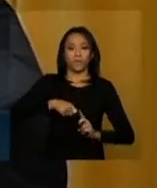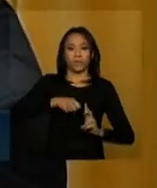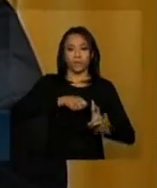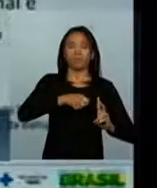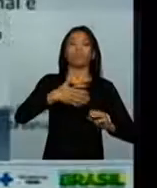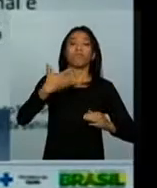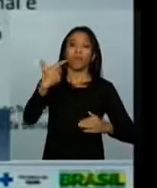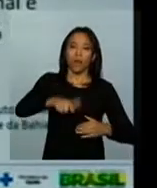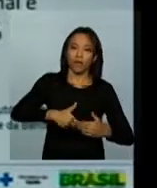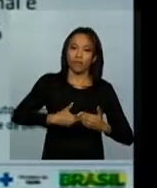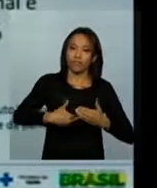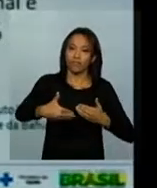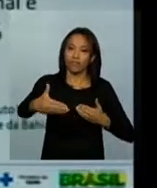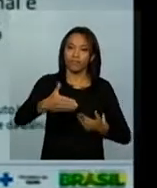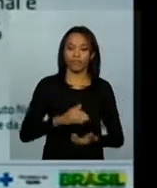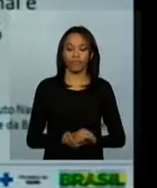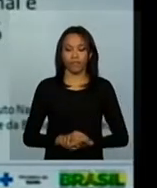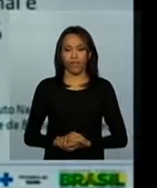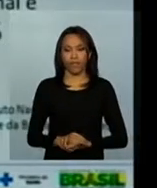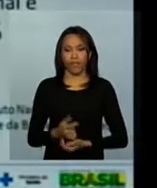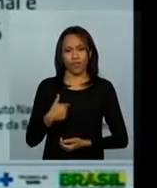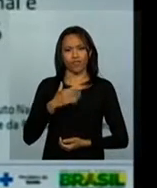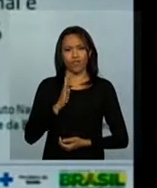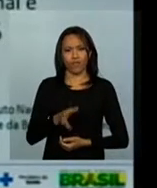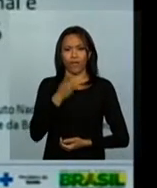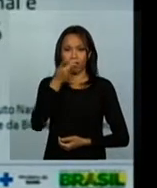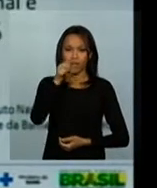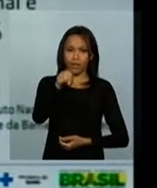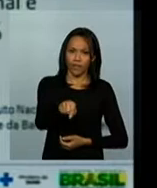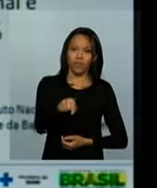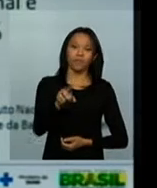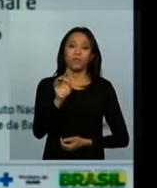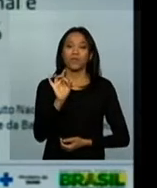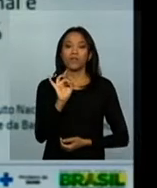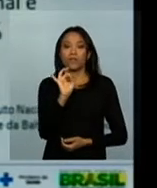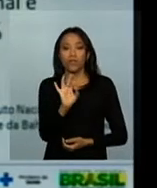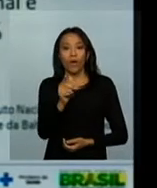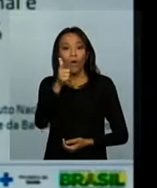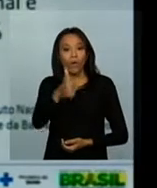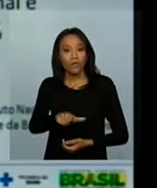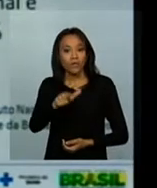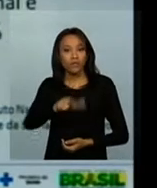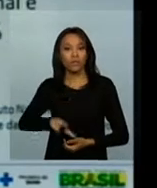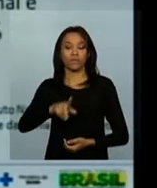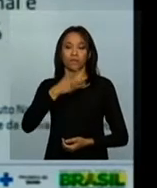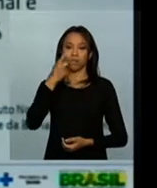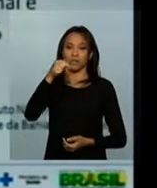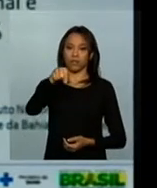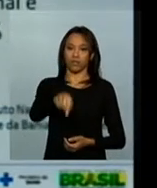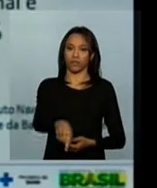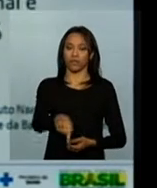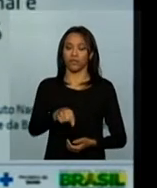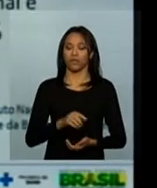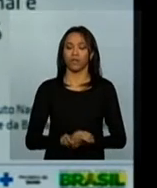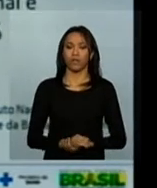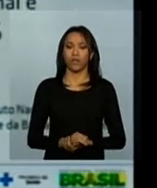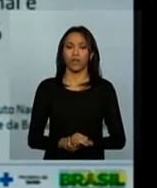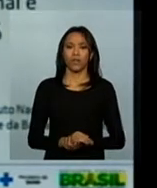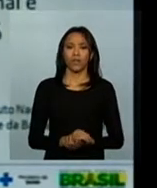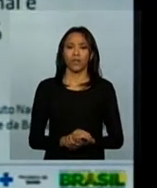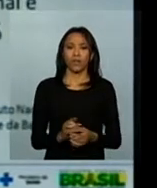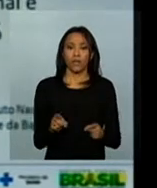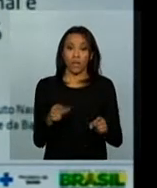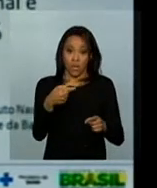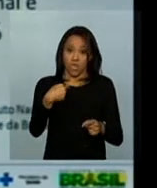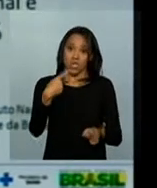passar? Eu já fiz menção, mas só para mais uma vez registrar, a